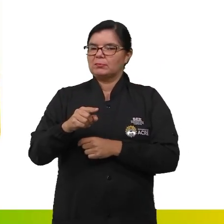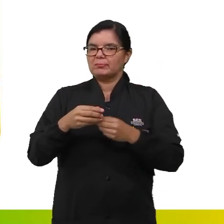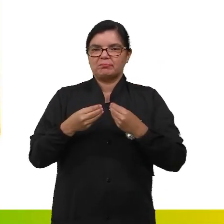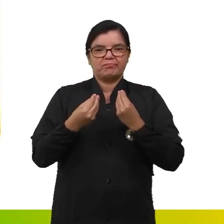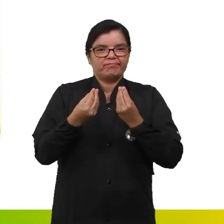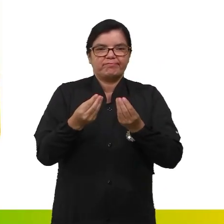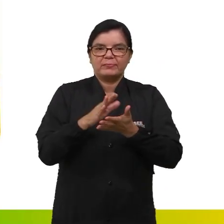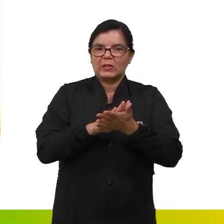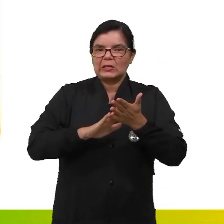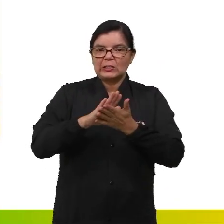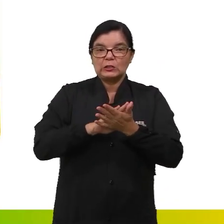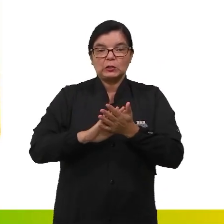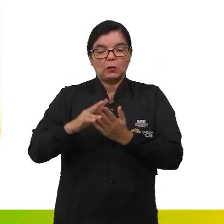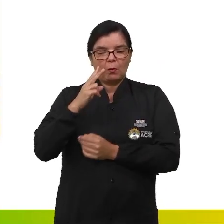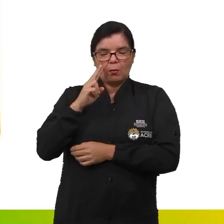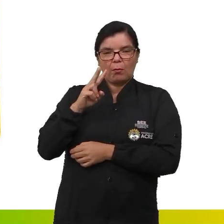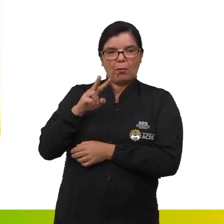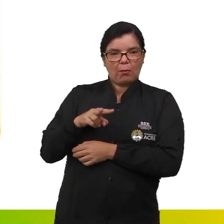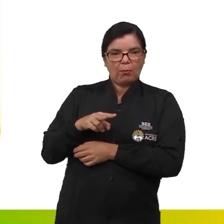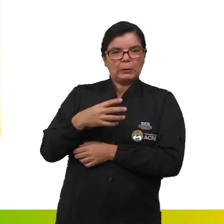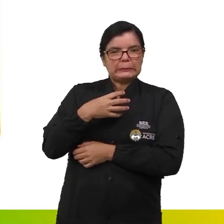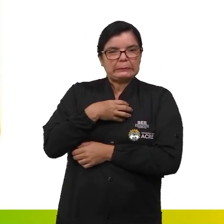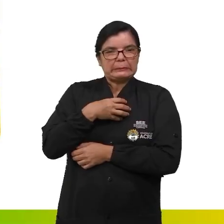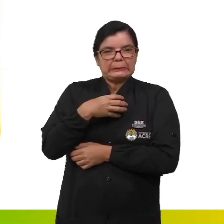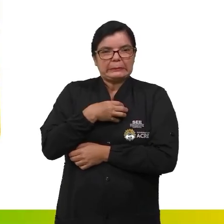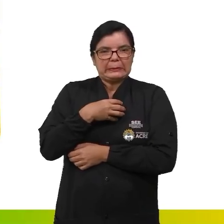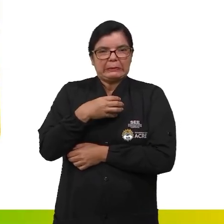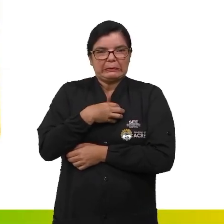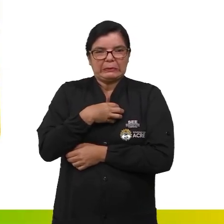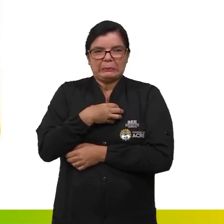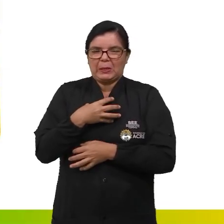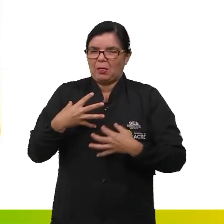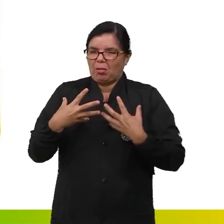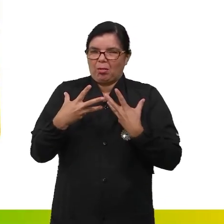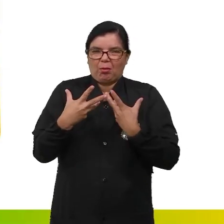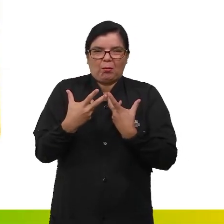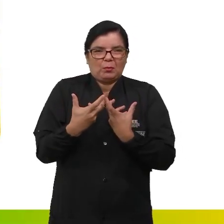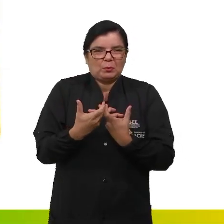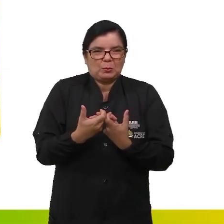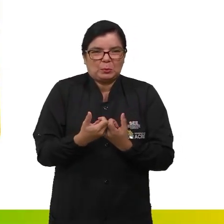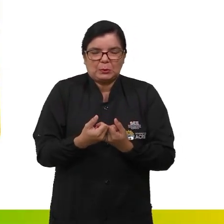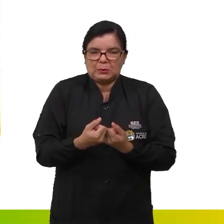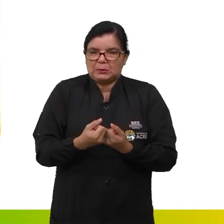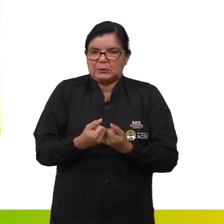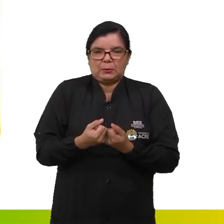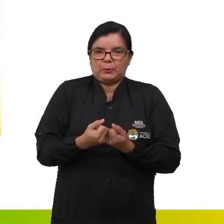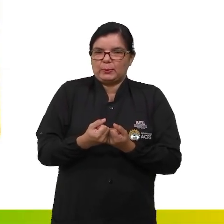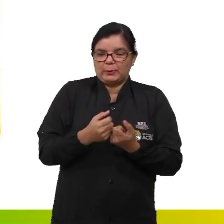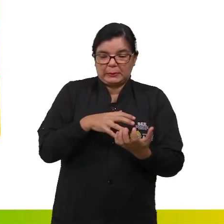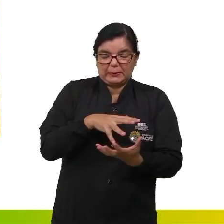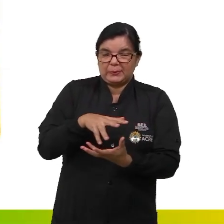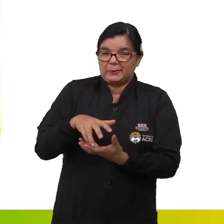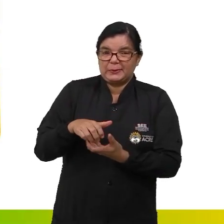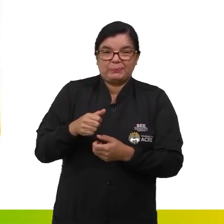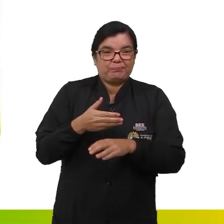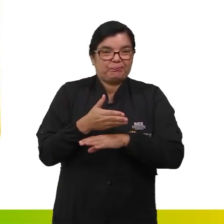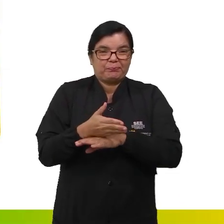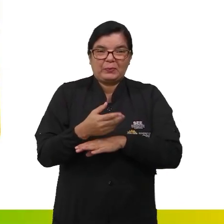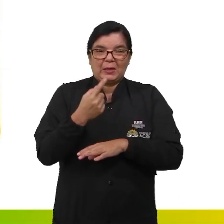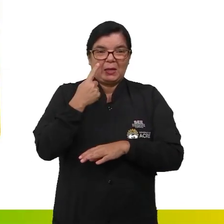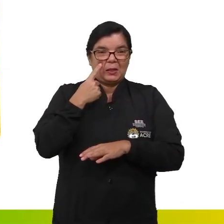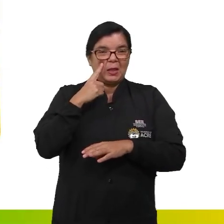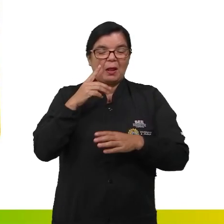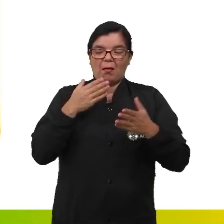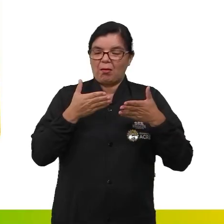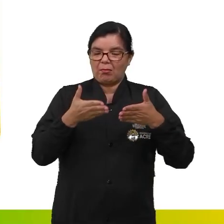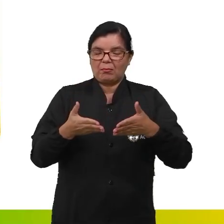ela. Só o que ele via e sentia era todo aquele voluptuoso mundo inacessível vir